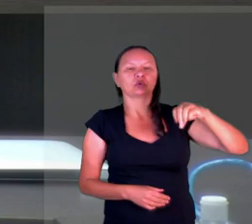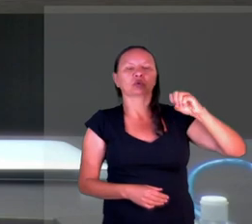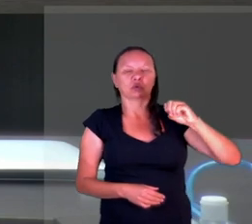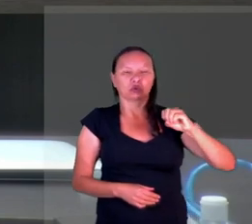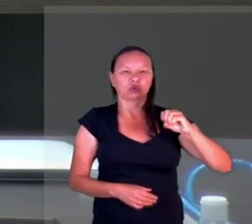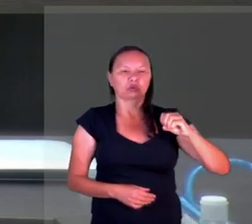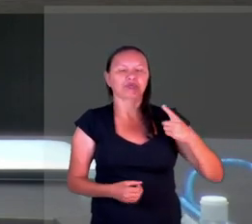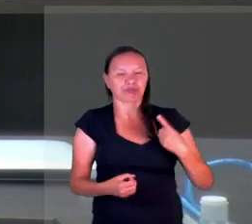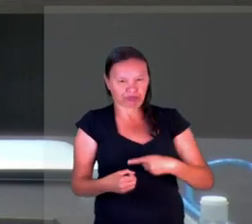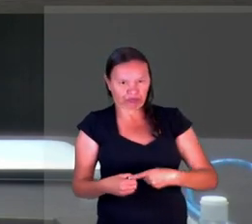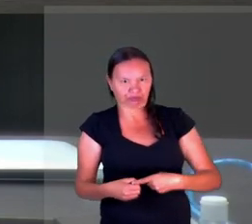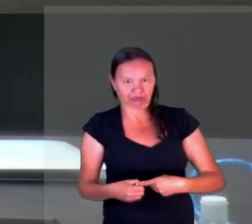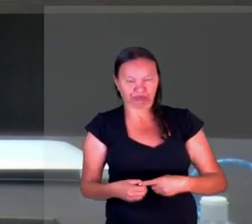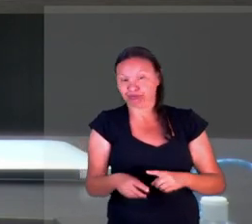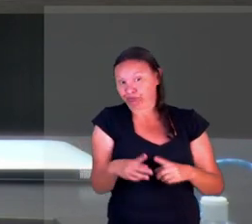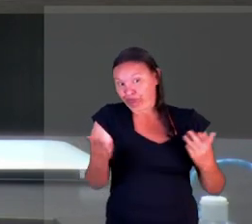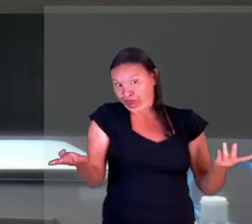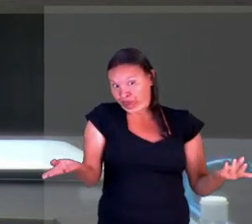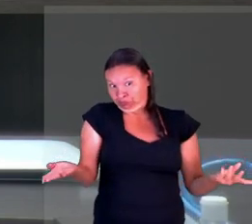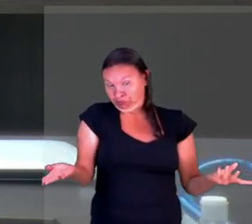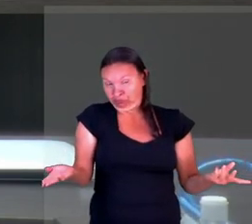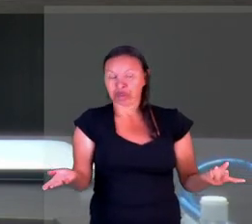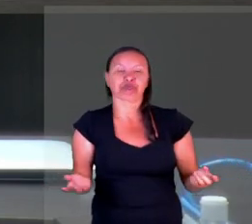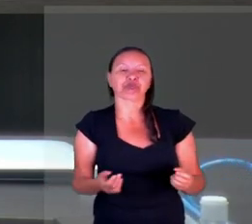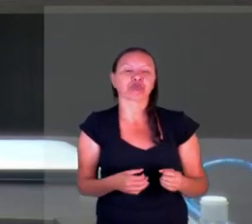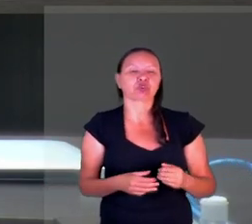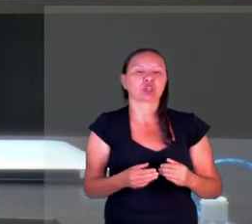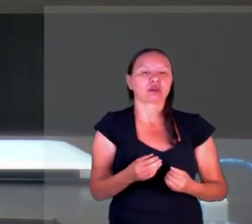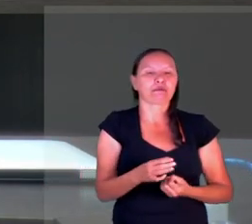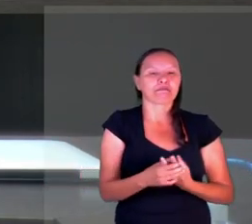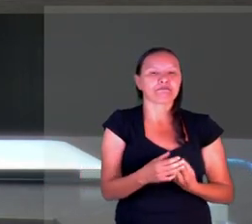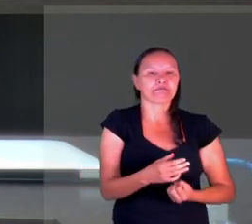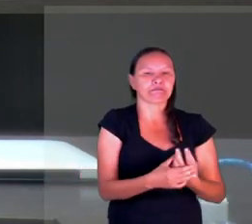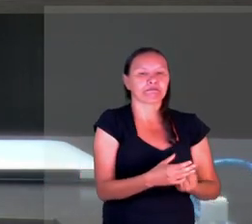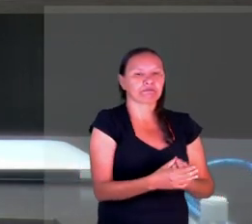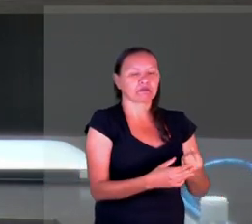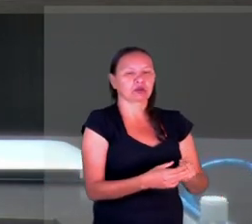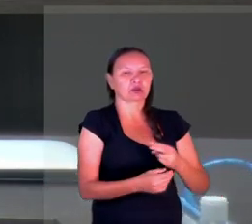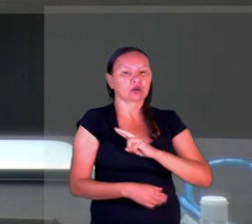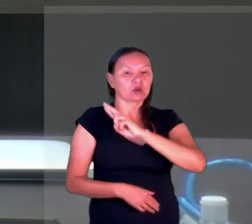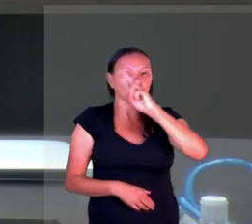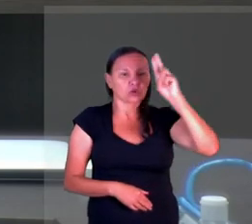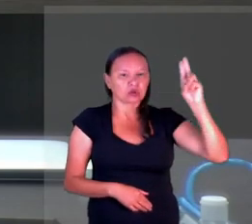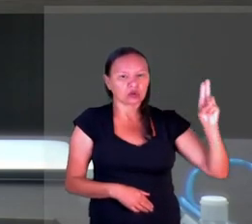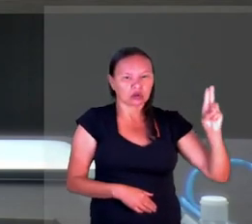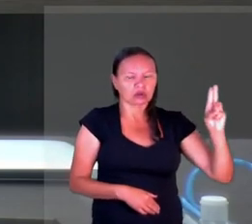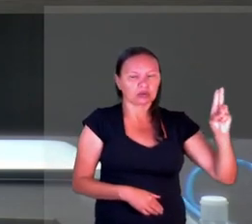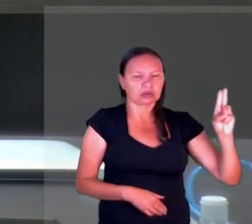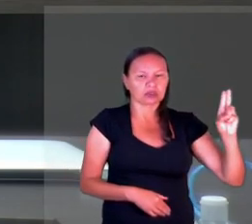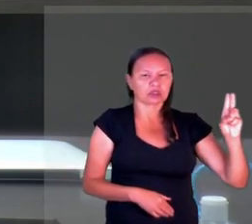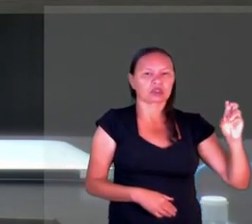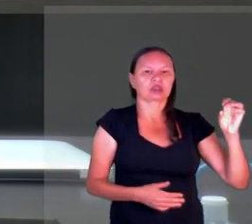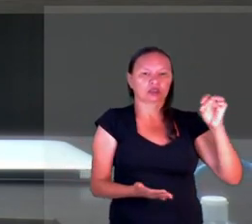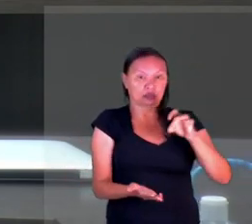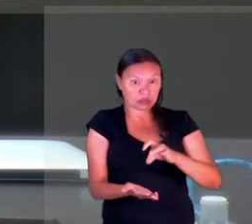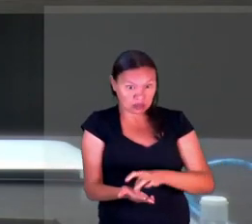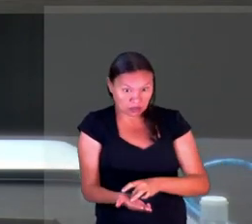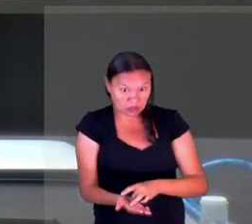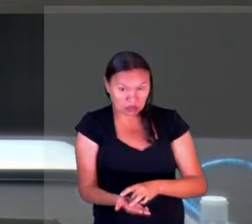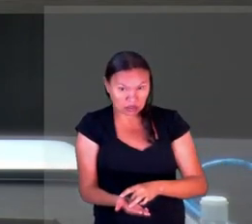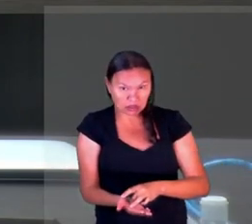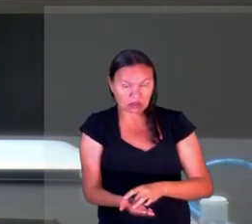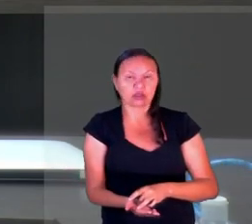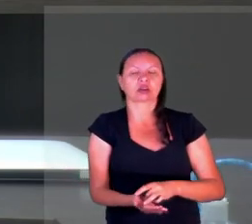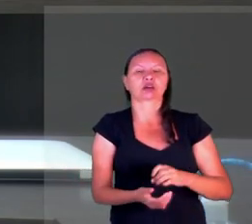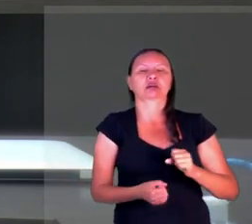infere né mas eles foram elaborados em nome próprio inclusive por as jorid